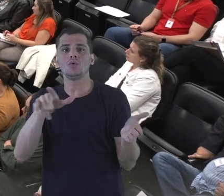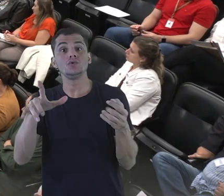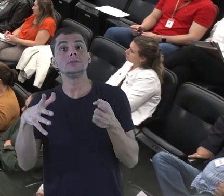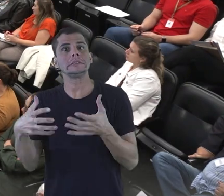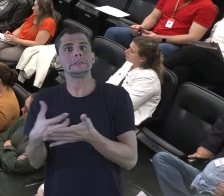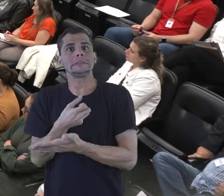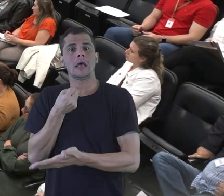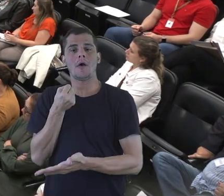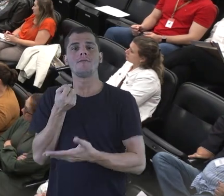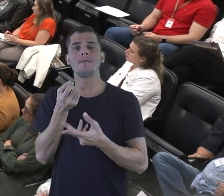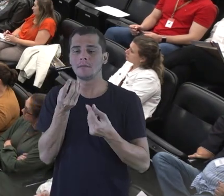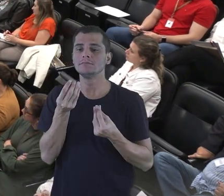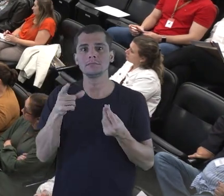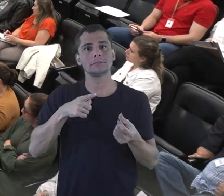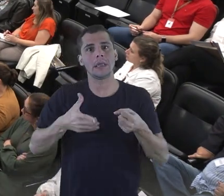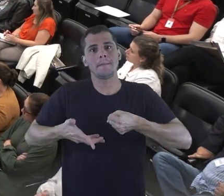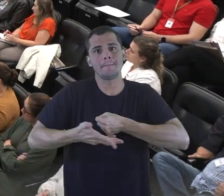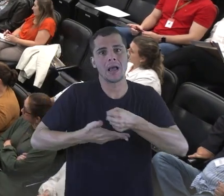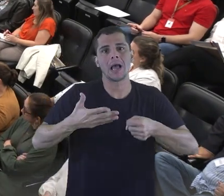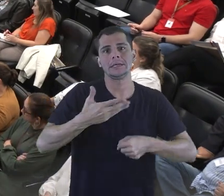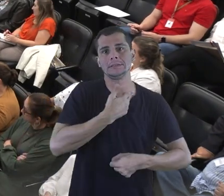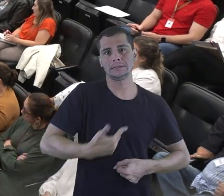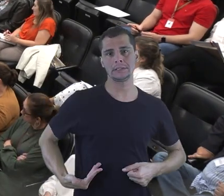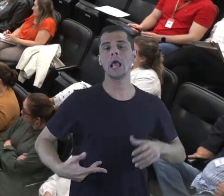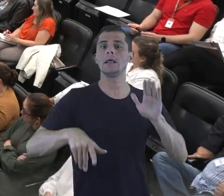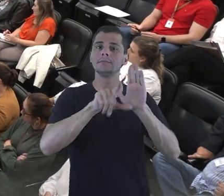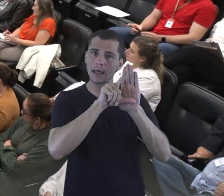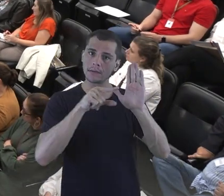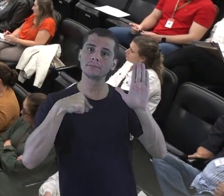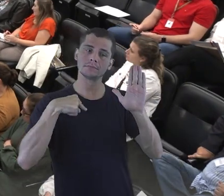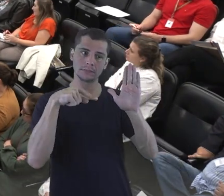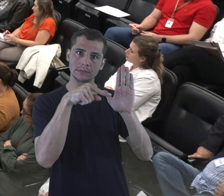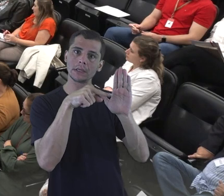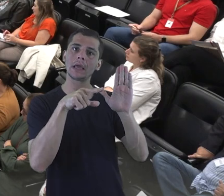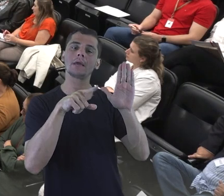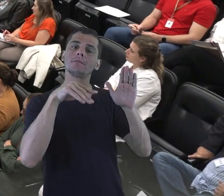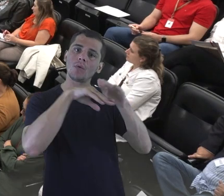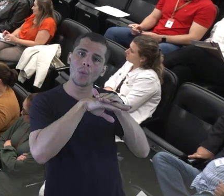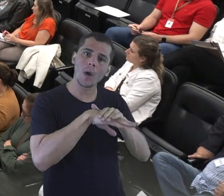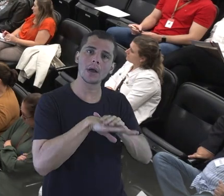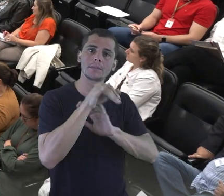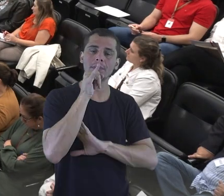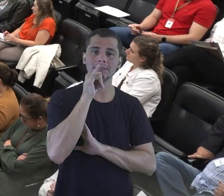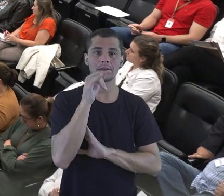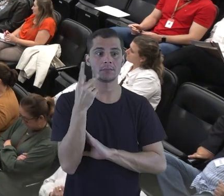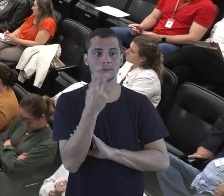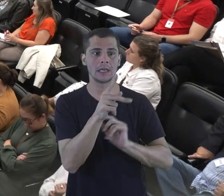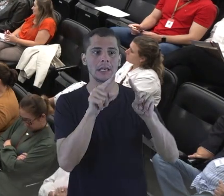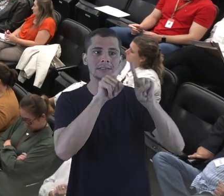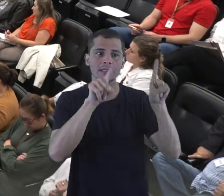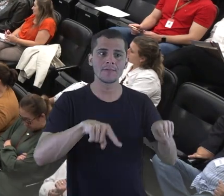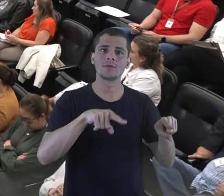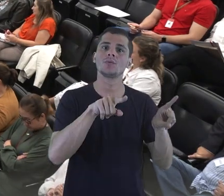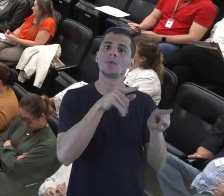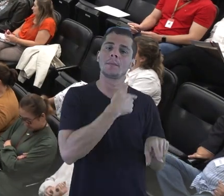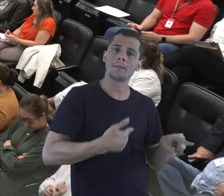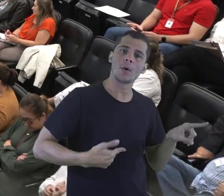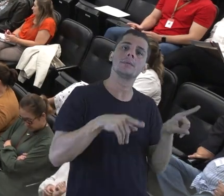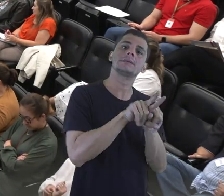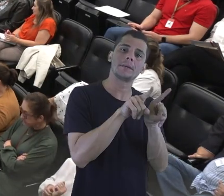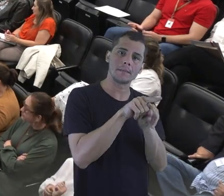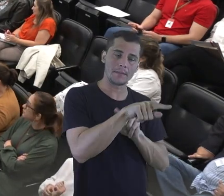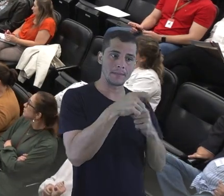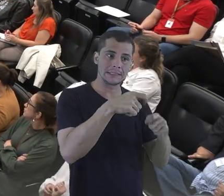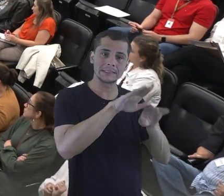você tem base legal para isso para tutelar a saúde do servidor alguns dados você tem que manter não pode